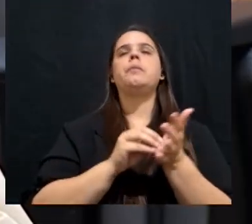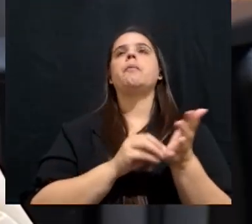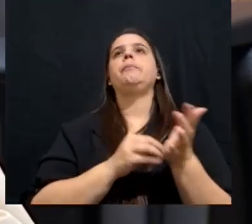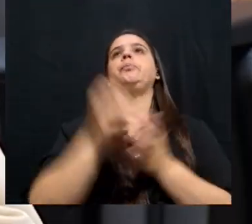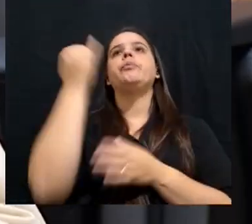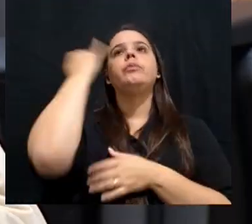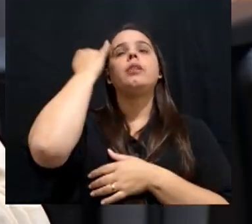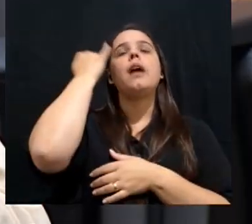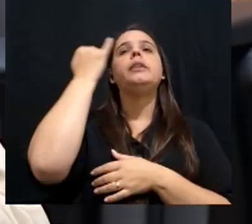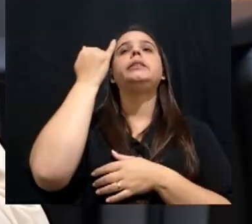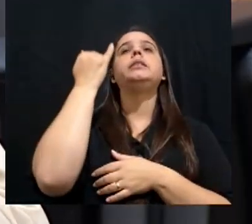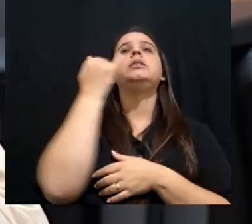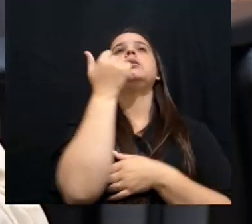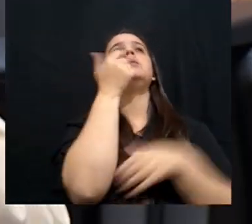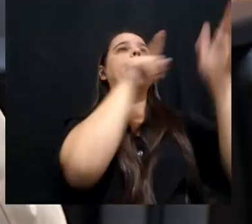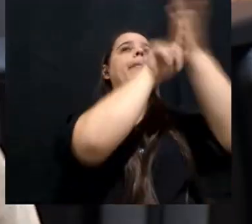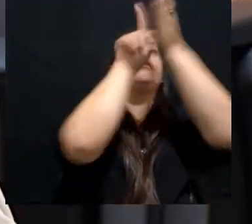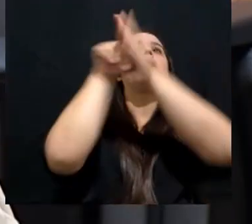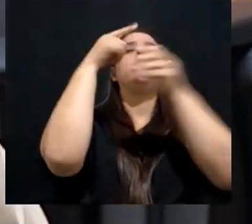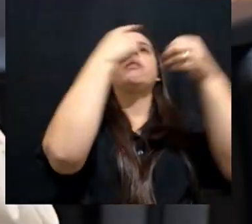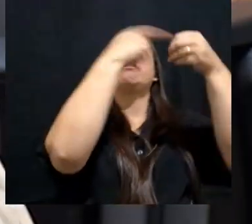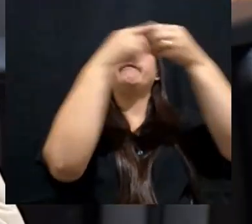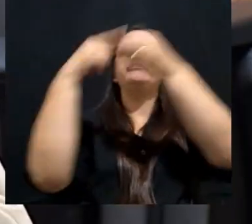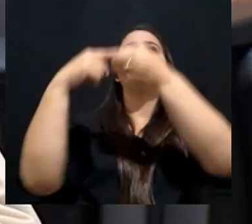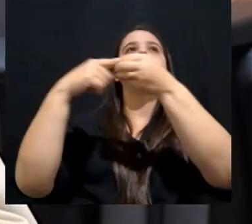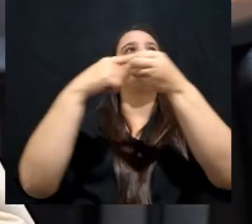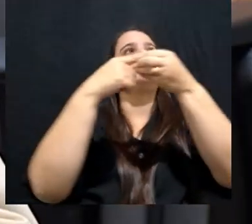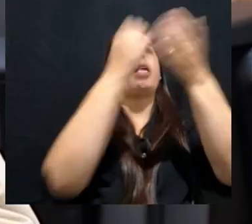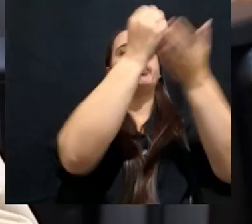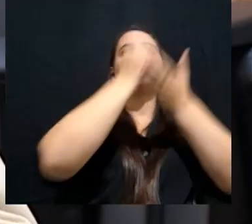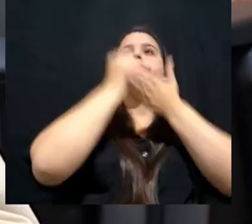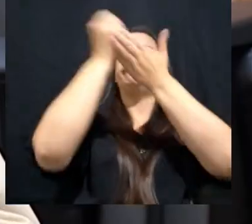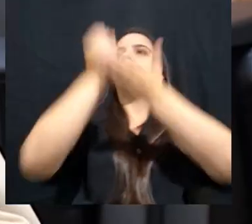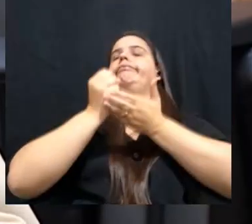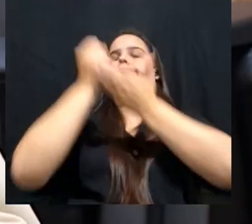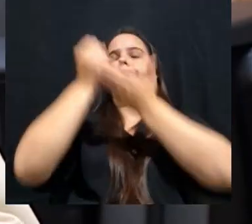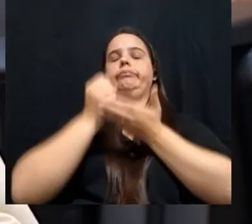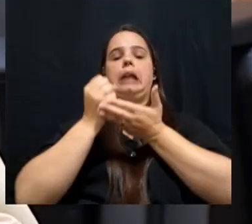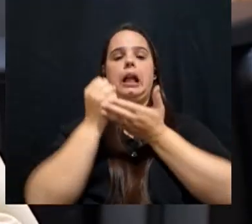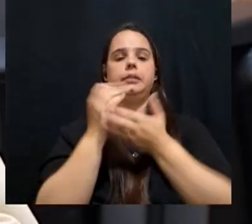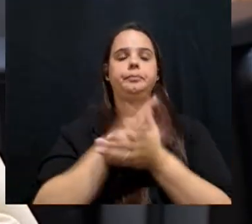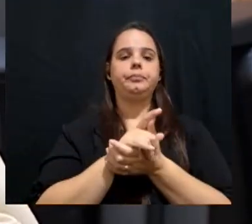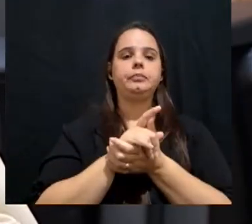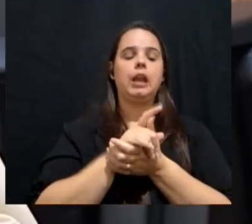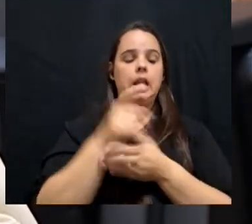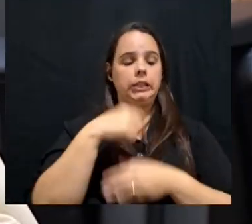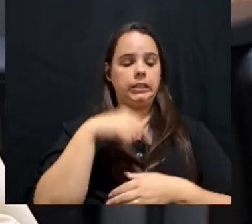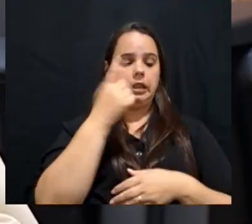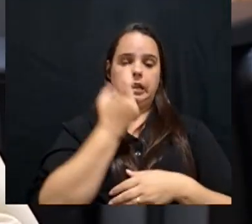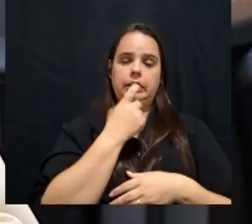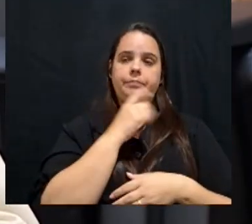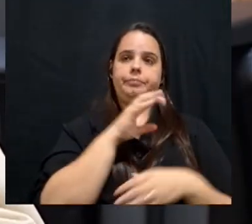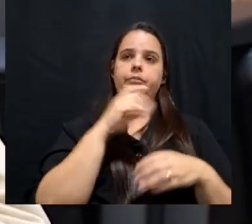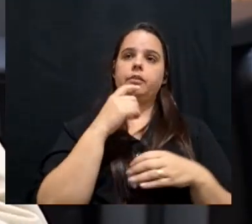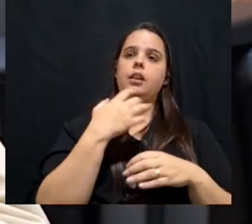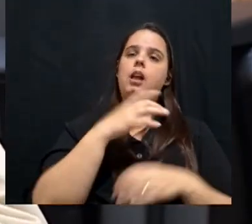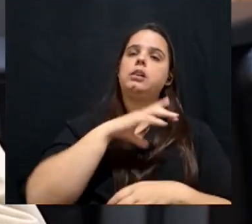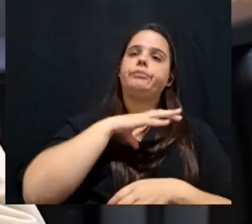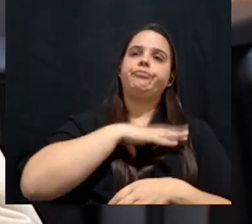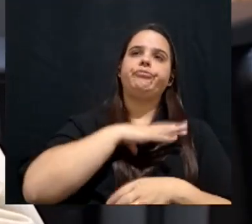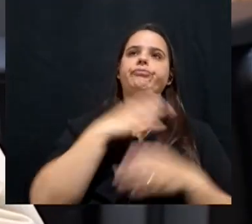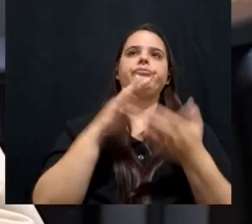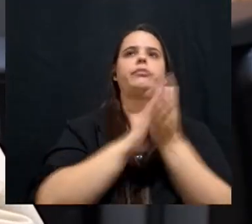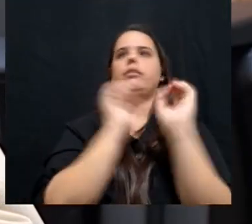cidade também, não são inovadoras no macro, mas na cidade não tem nenhum, que eu acho que dá para avançar aí buscar